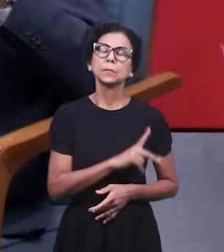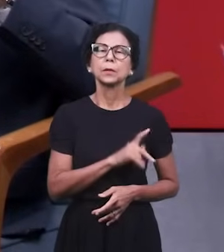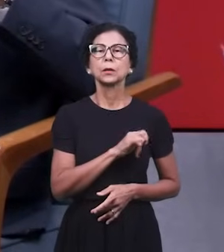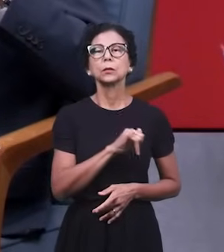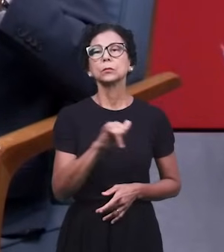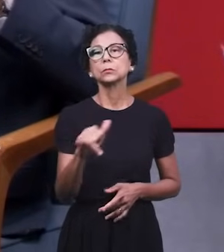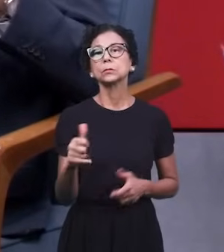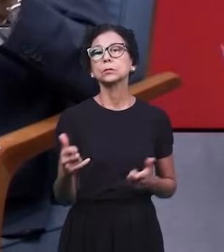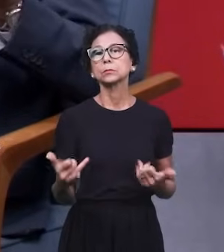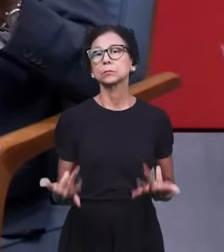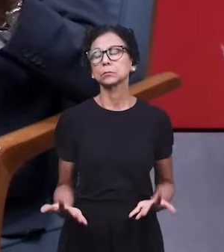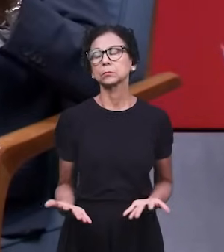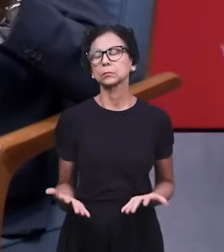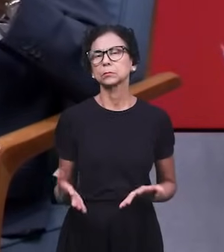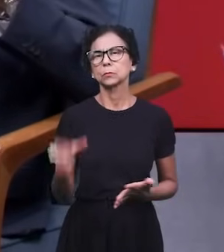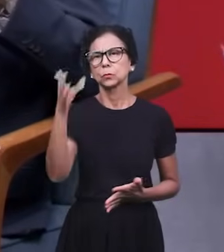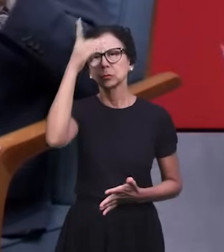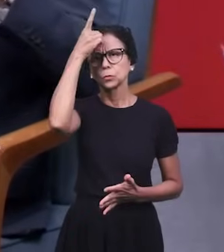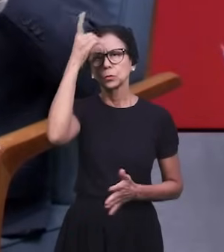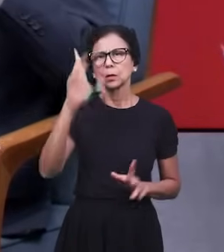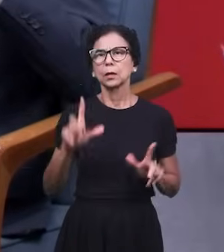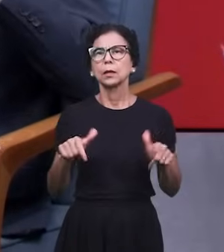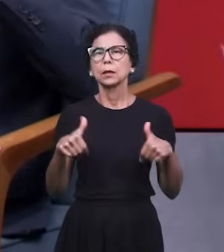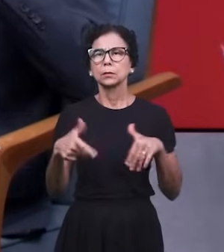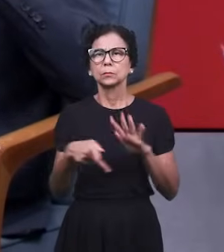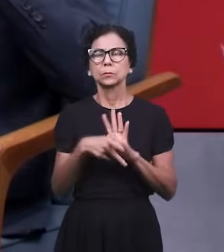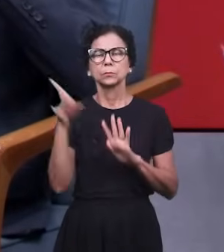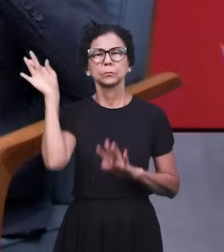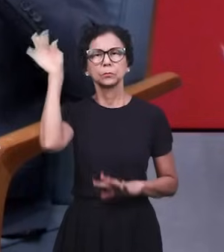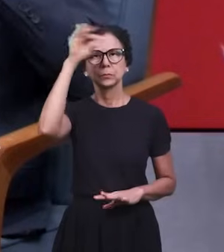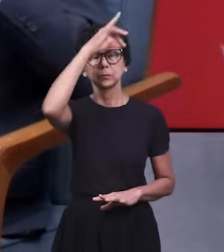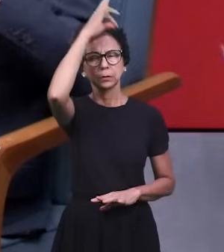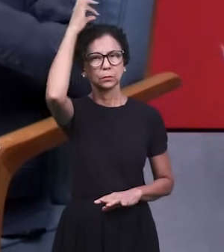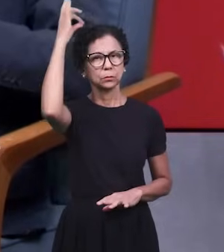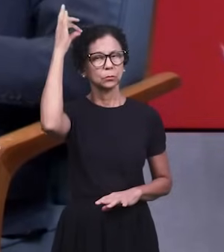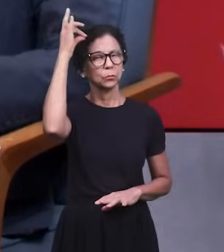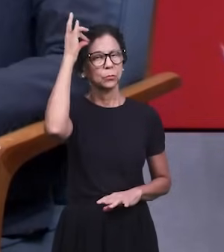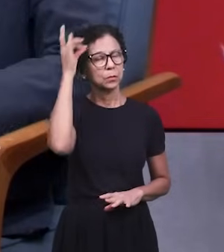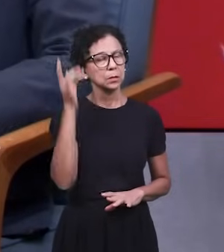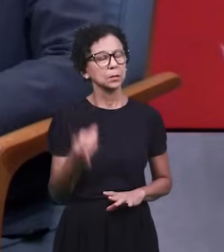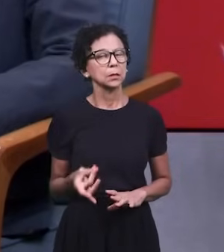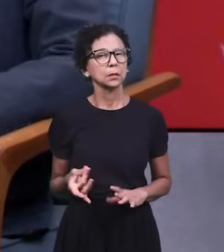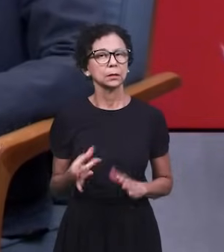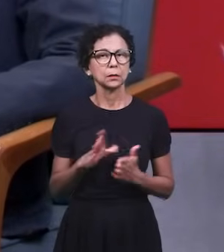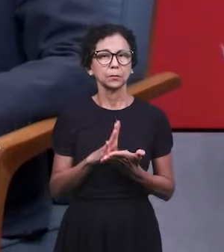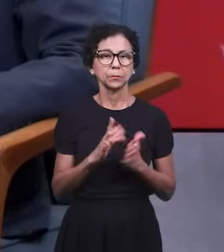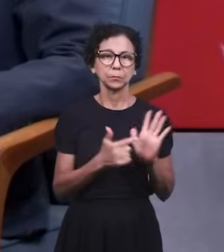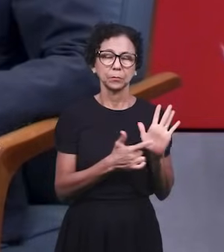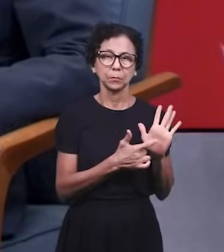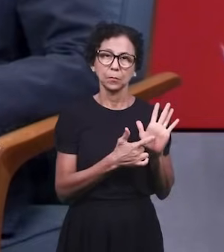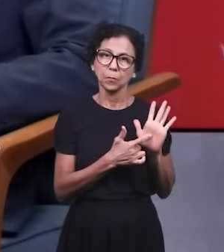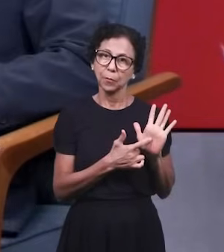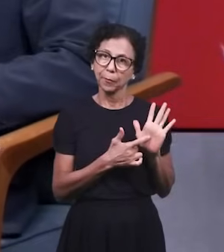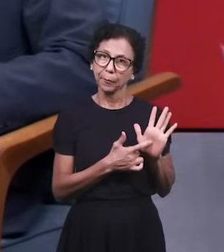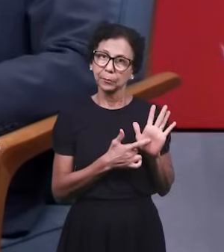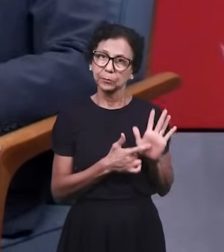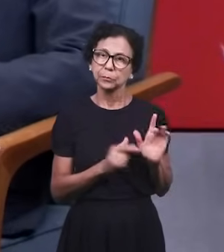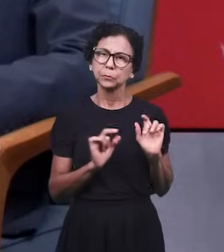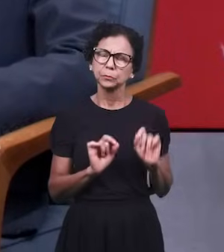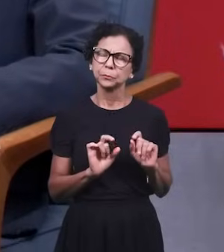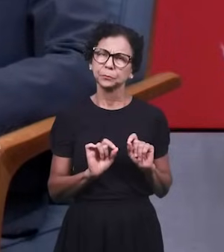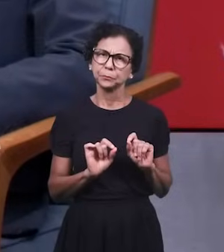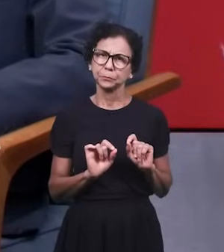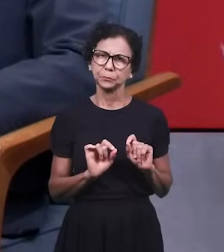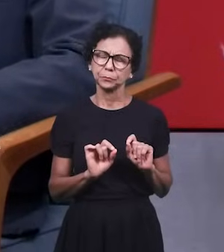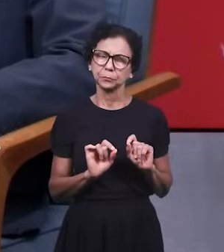dom espiritual é uma manifestação do Espírito Santo. E o que nós estamos mostrando na palavra é que a